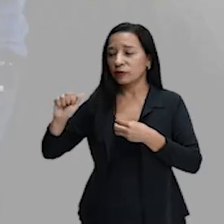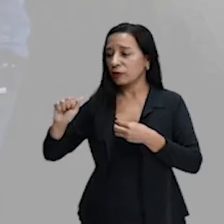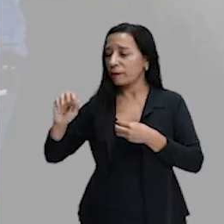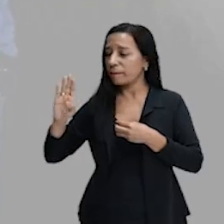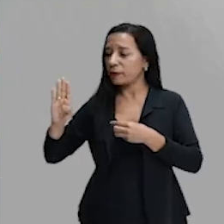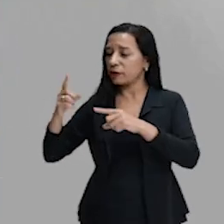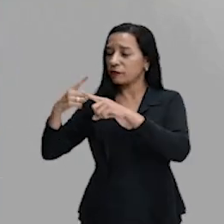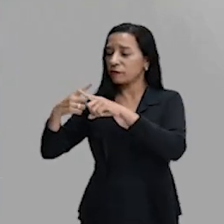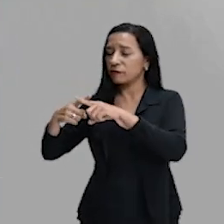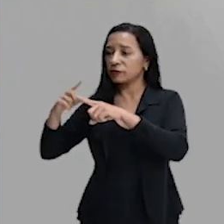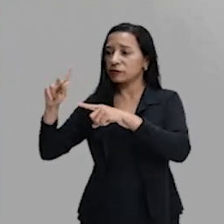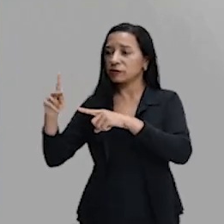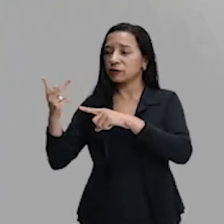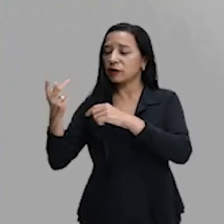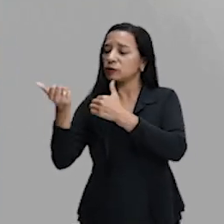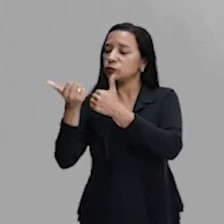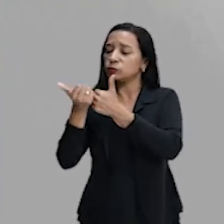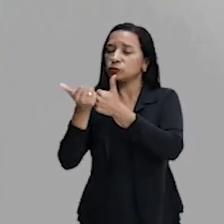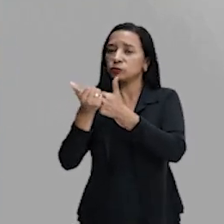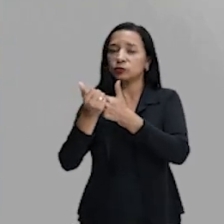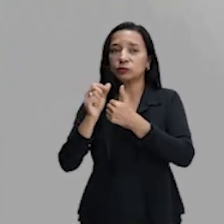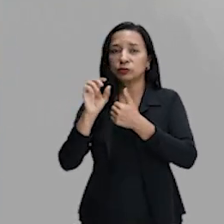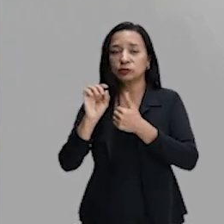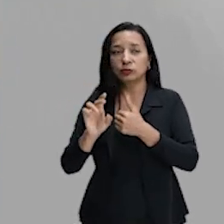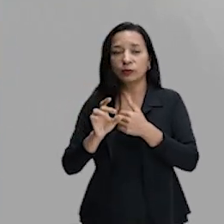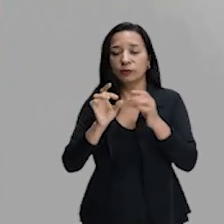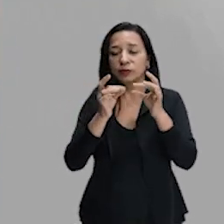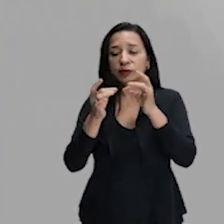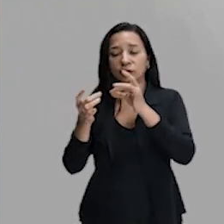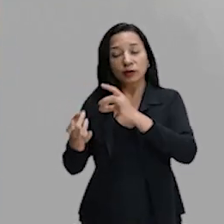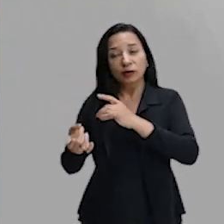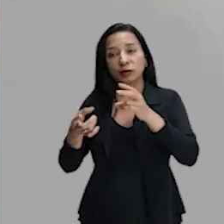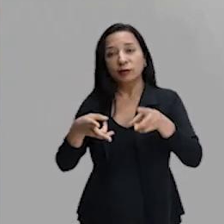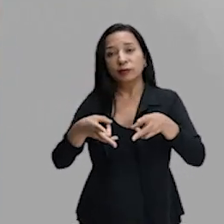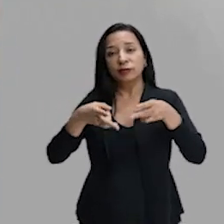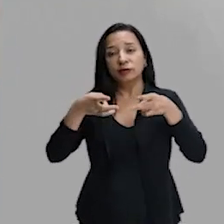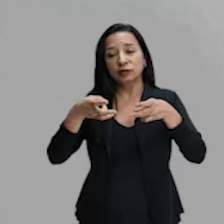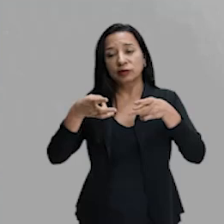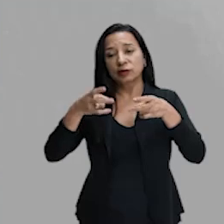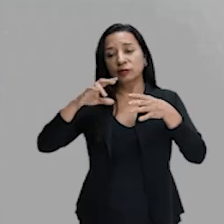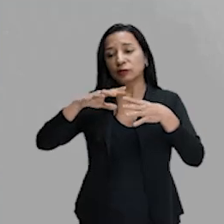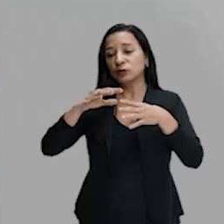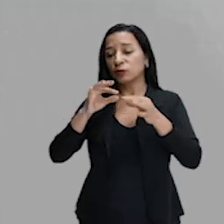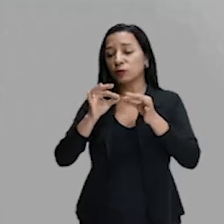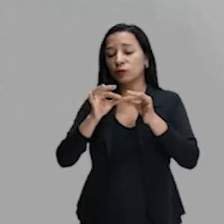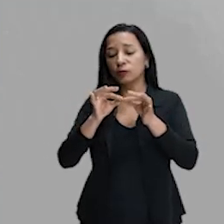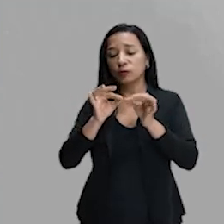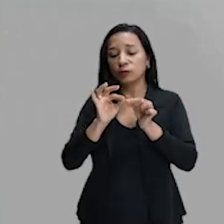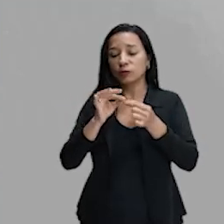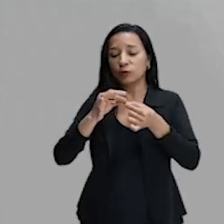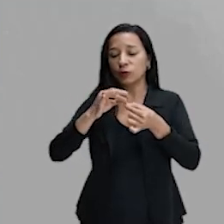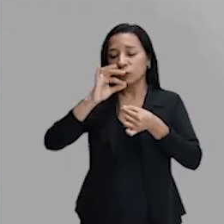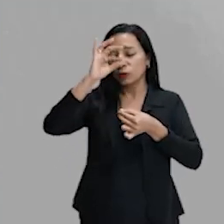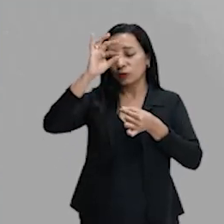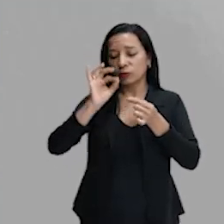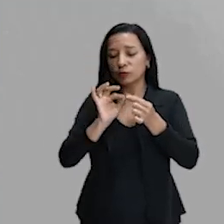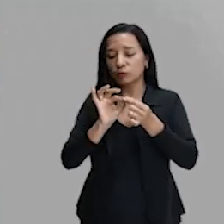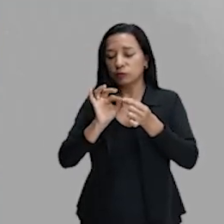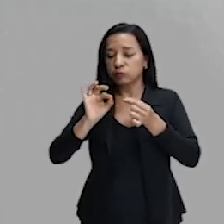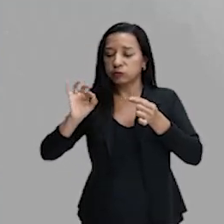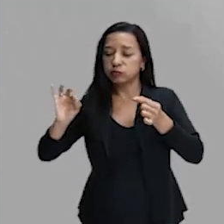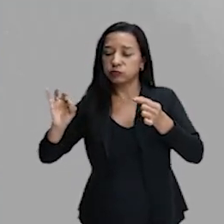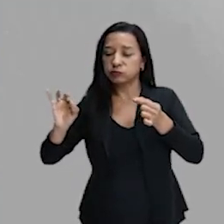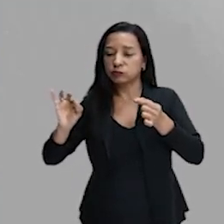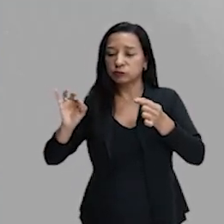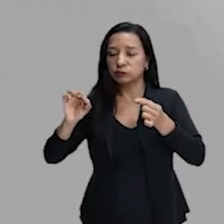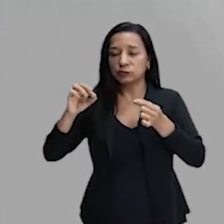Beleza então vamos lá o detalhe perceba que essas dimensões eh aqui tá em centímetro aqui em centímetro e